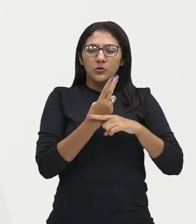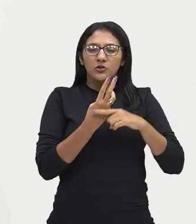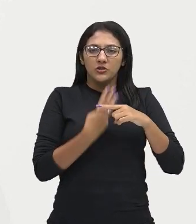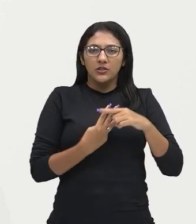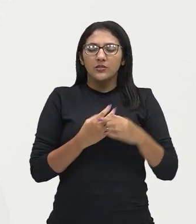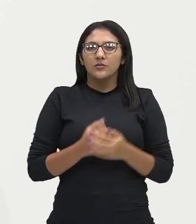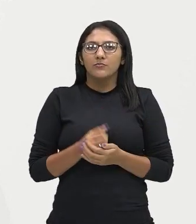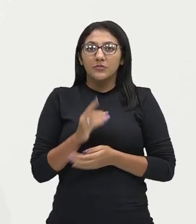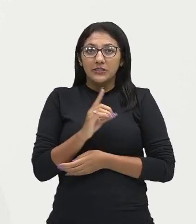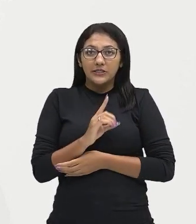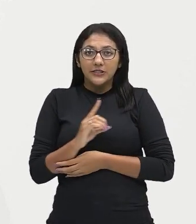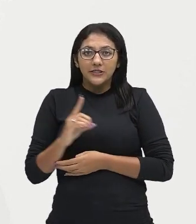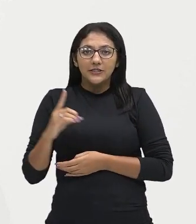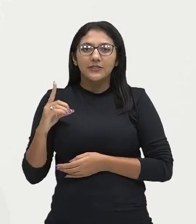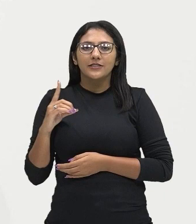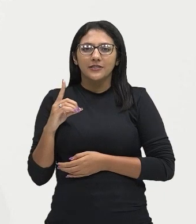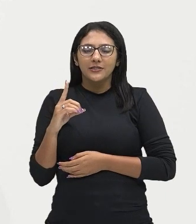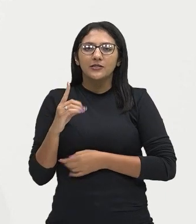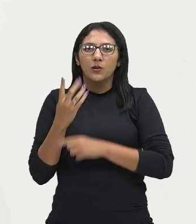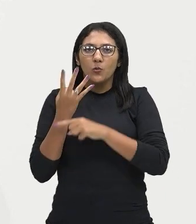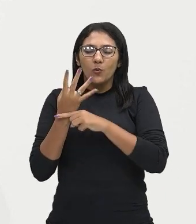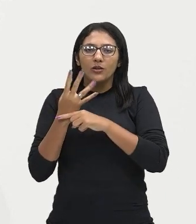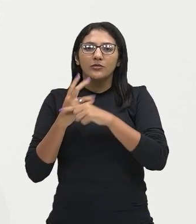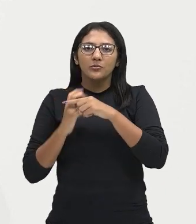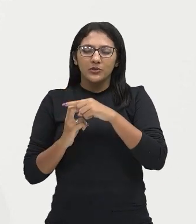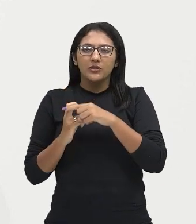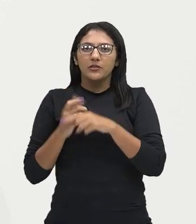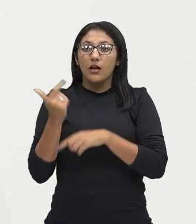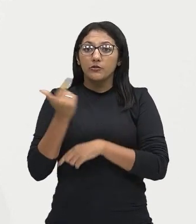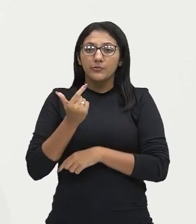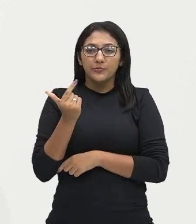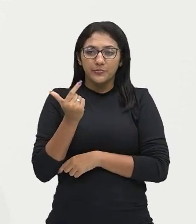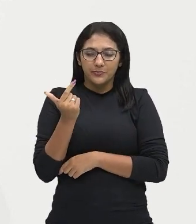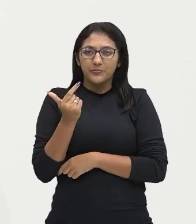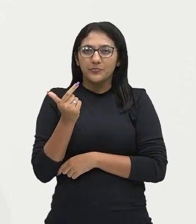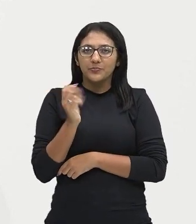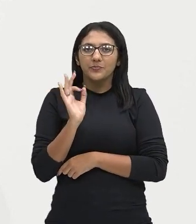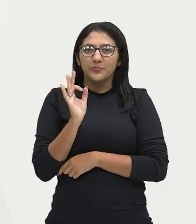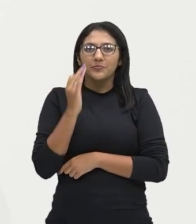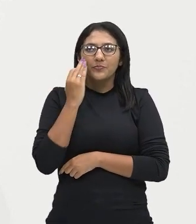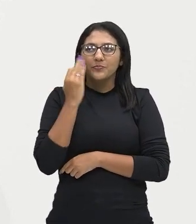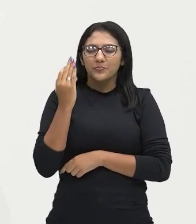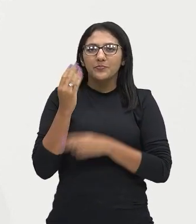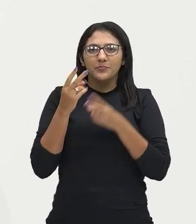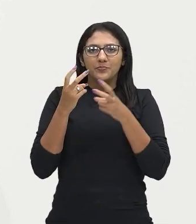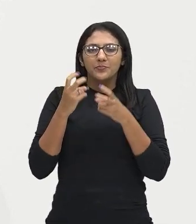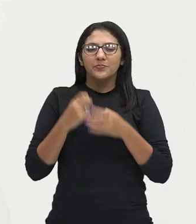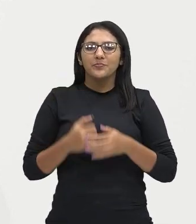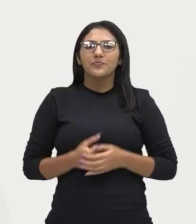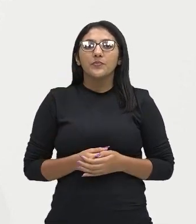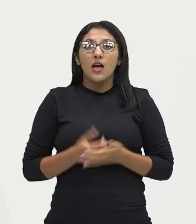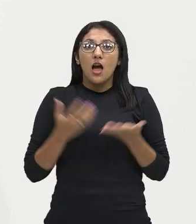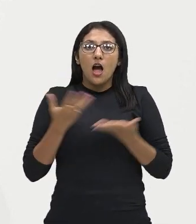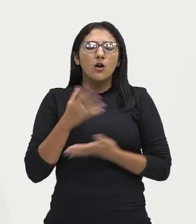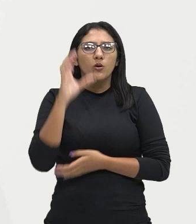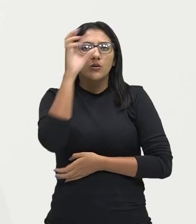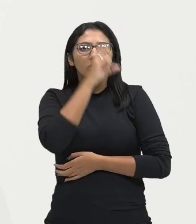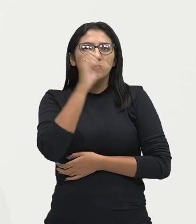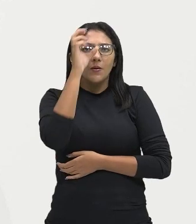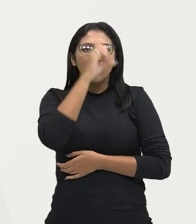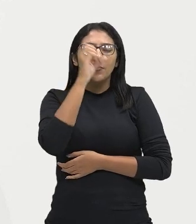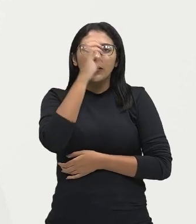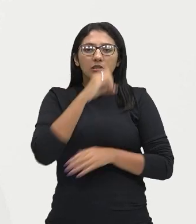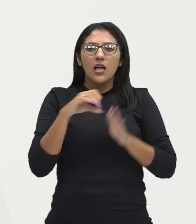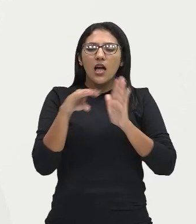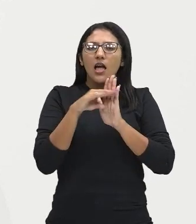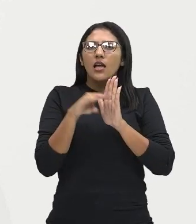fração da direita é o que nós chamamos de segunda parte. Então, vamos aprender a regra